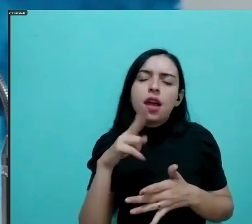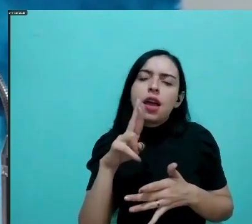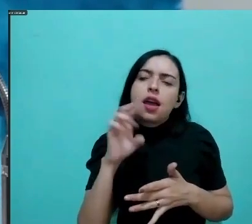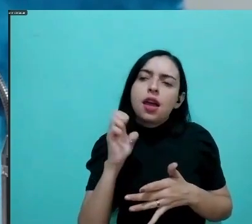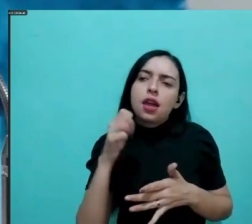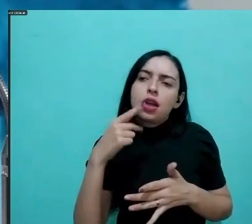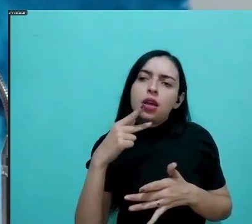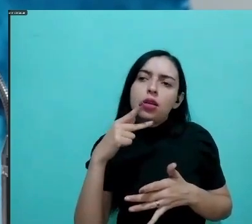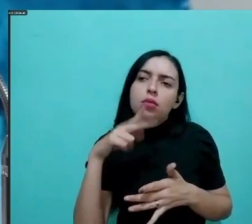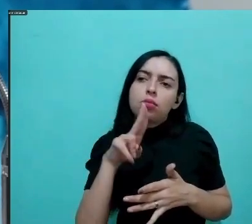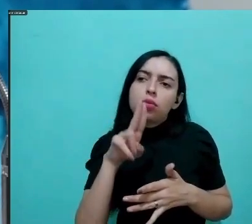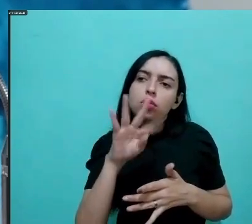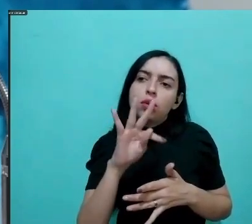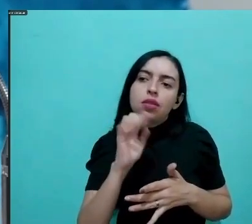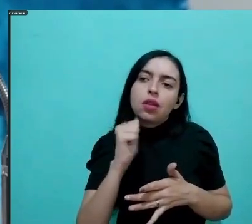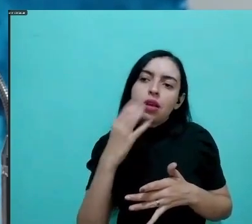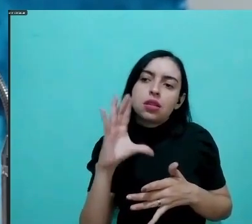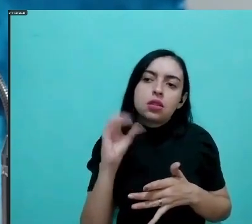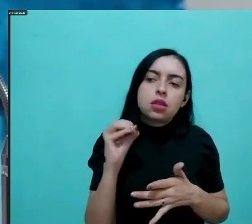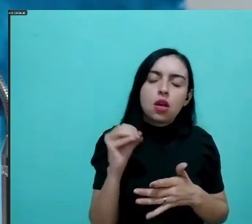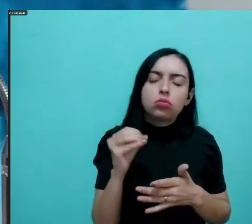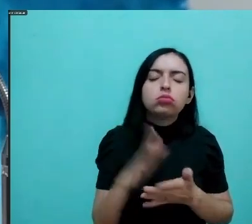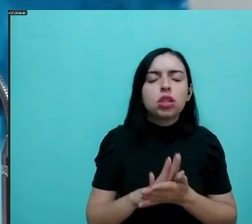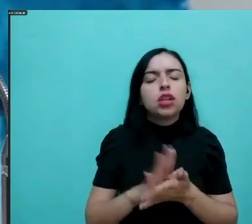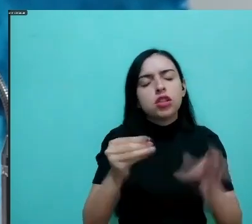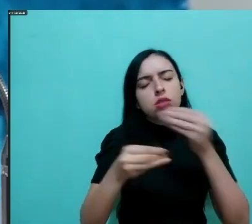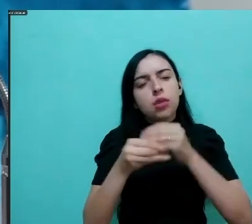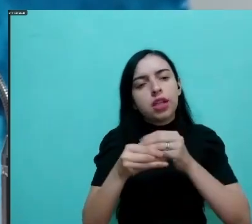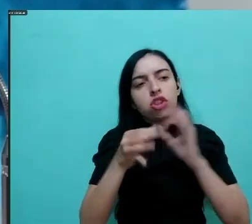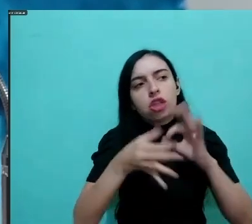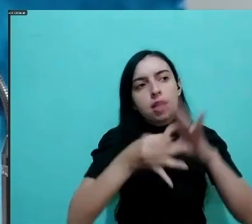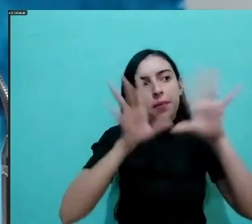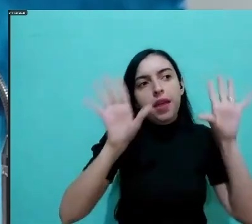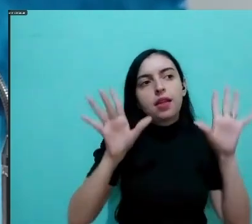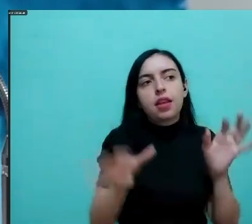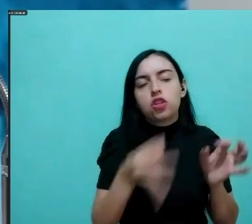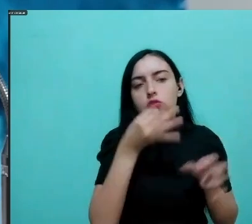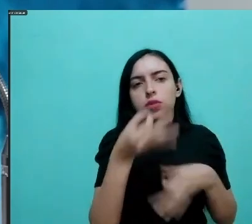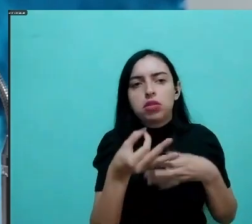expressão. O que, para mim, é realmente muito estranho.